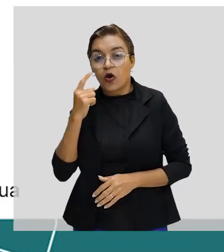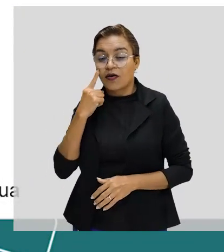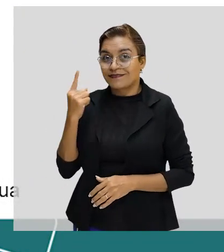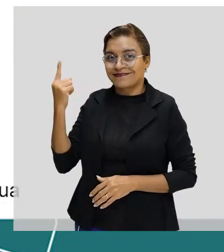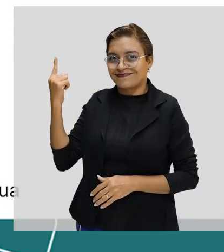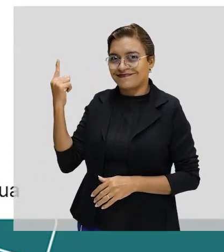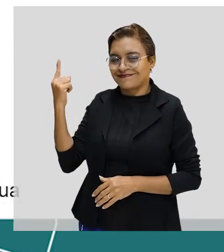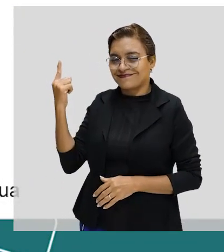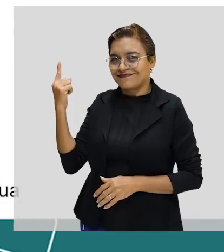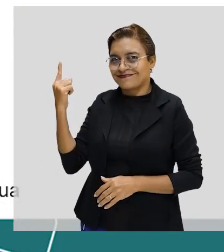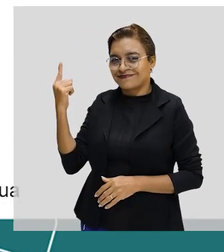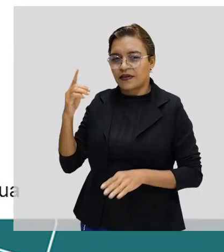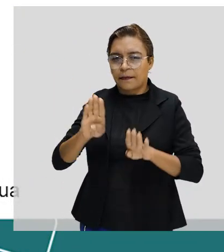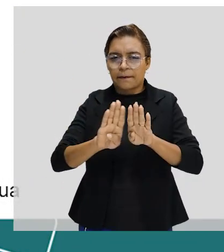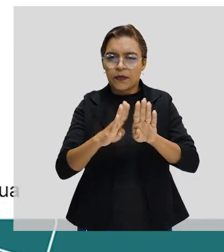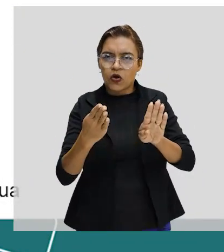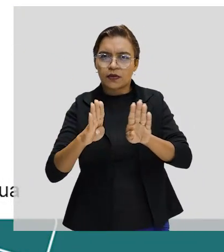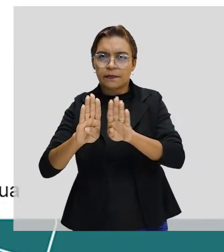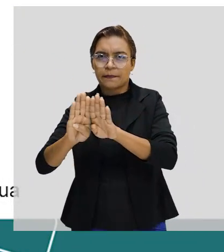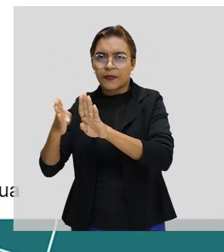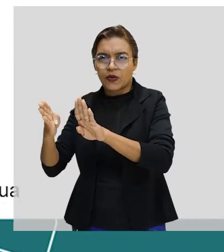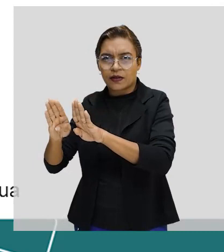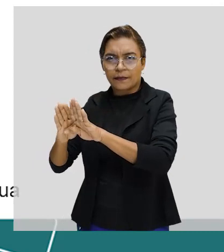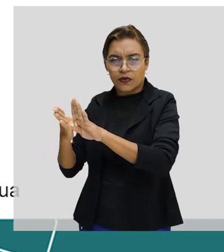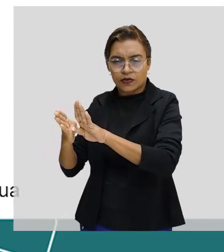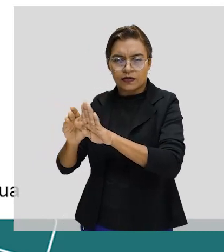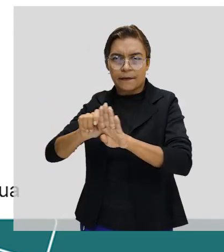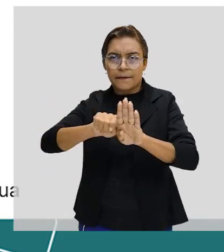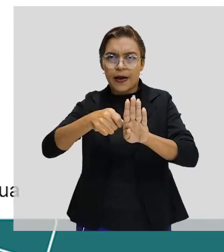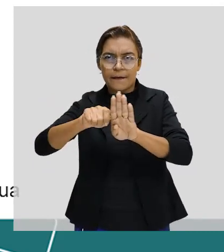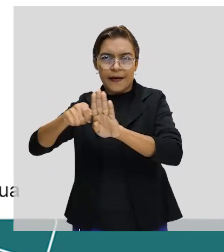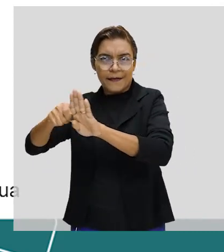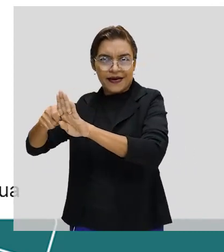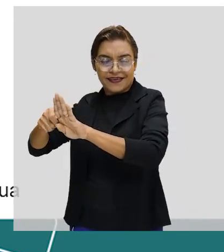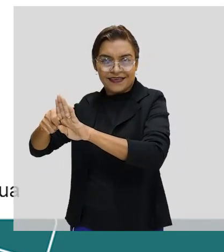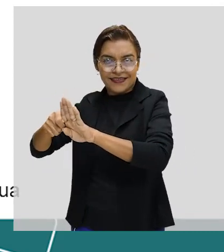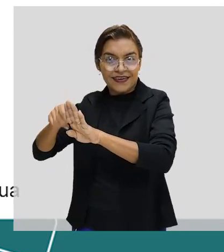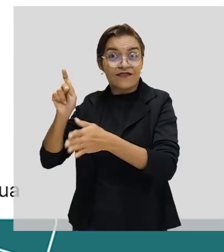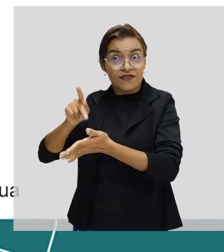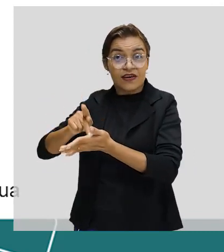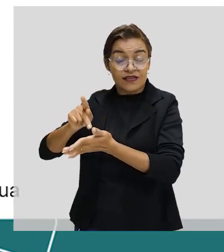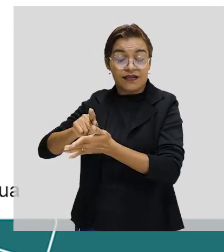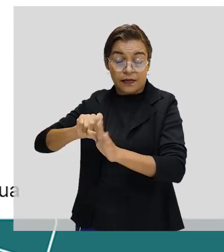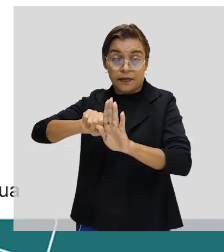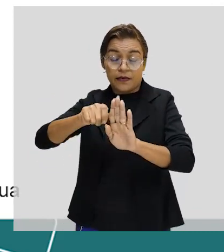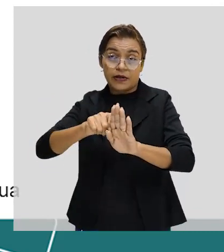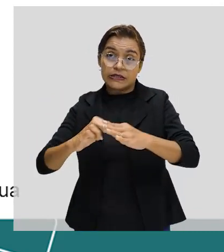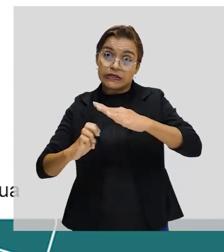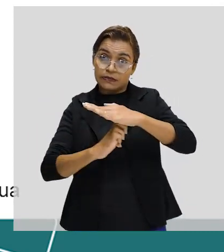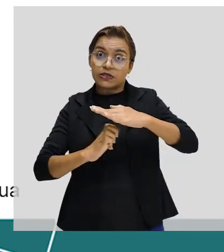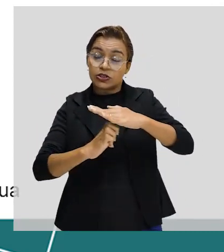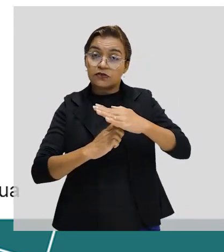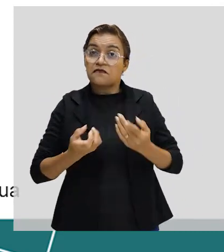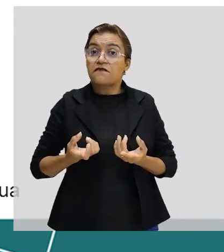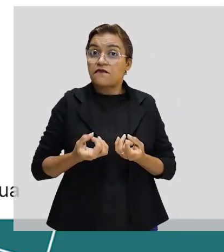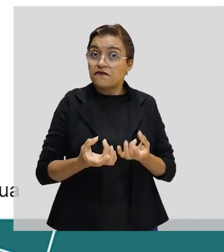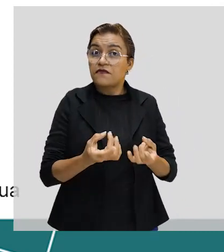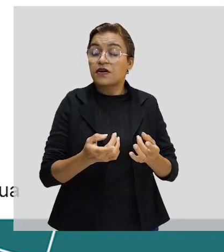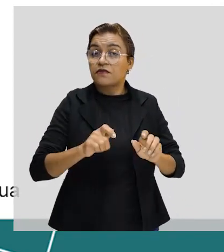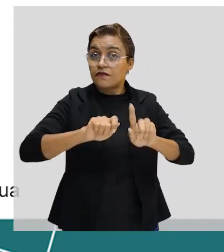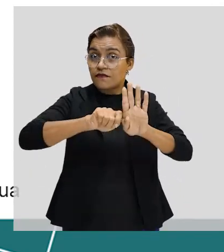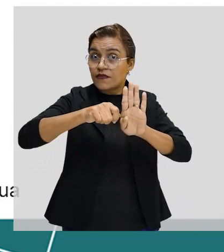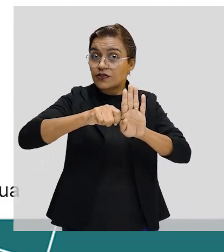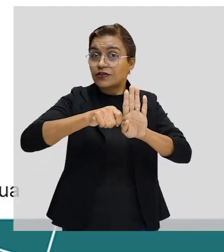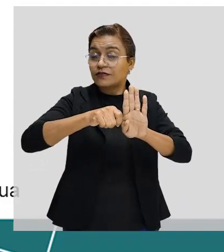Então, aqui no caso, trata-se de uma propaganda das fechaduras mesmo, seria uma empresa que vende fechaduras.